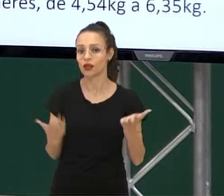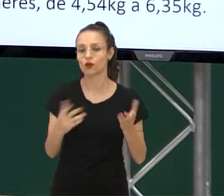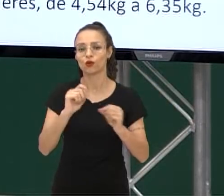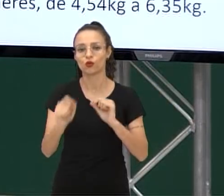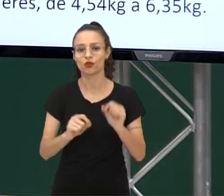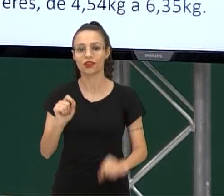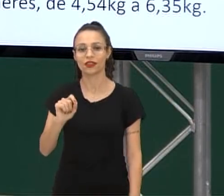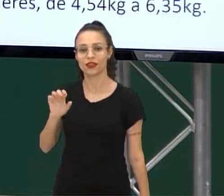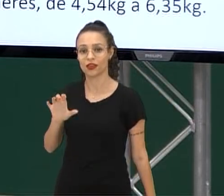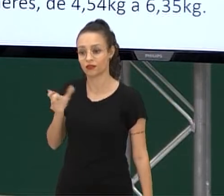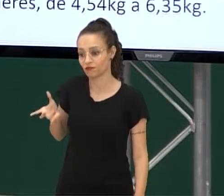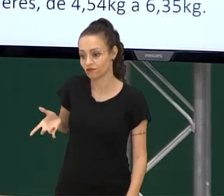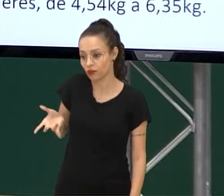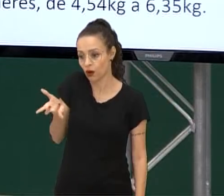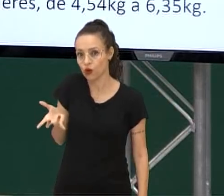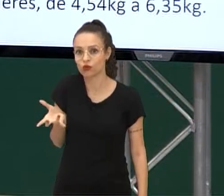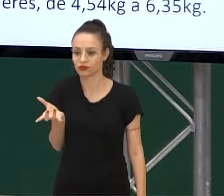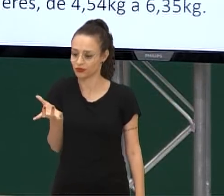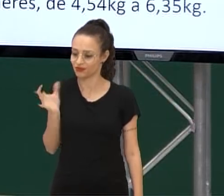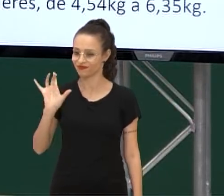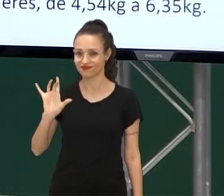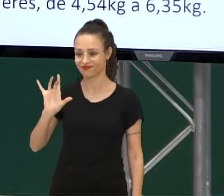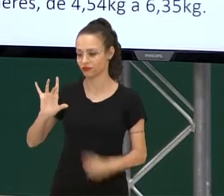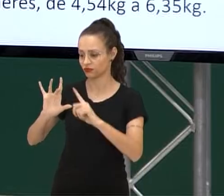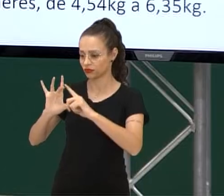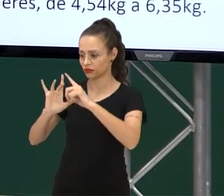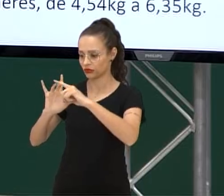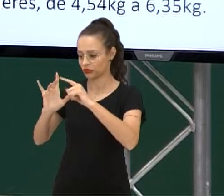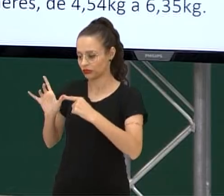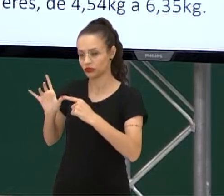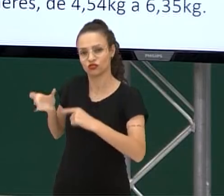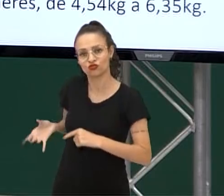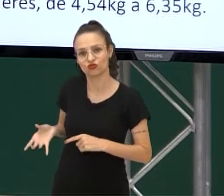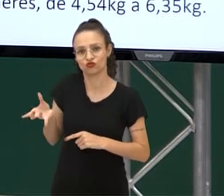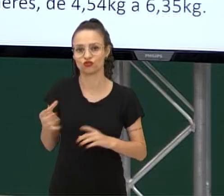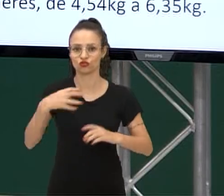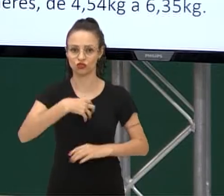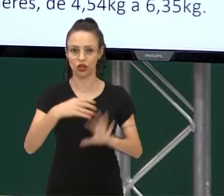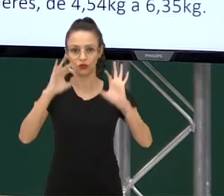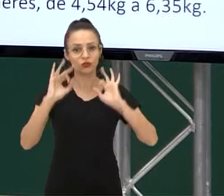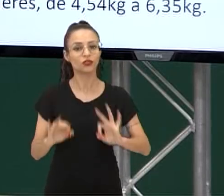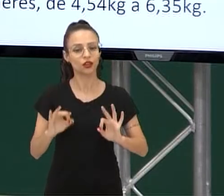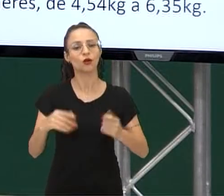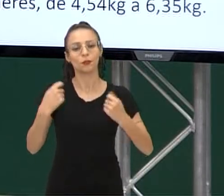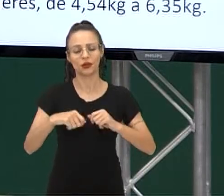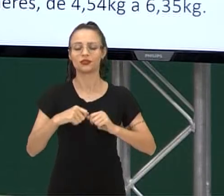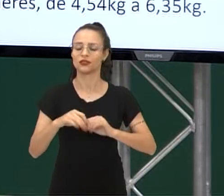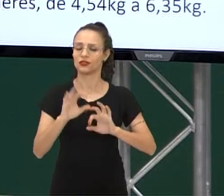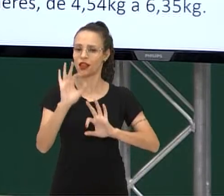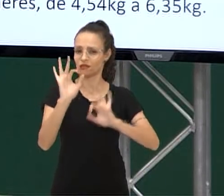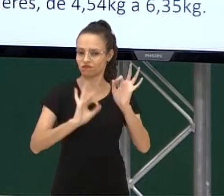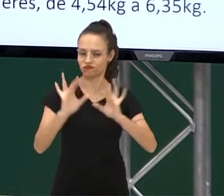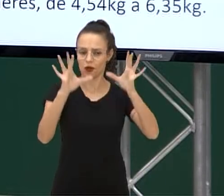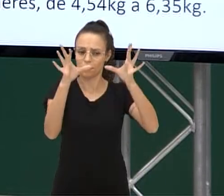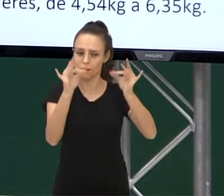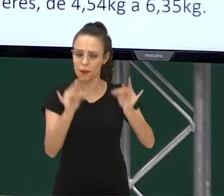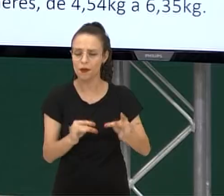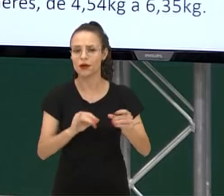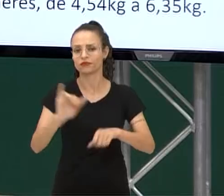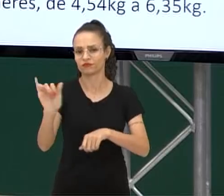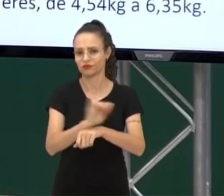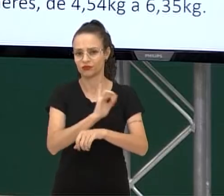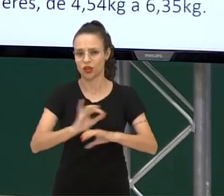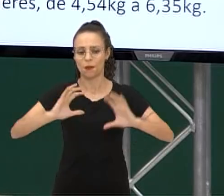os buracos sejam colocados no local certo, para que a posição da mão seja colocada, eles precisam personalizar